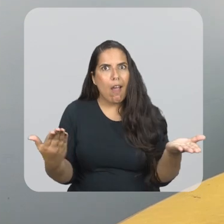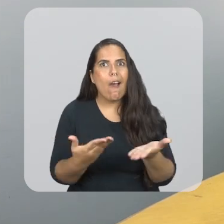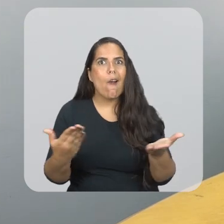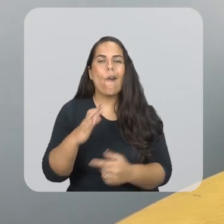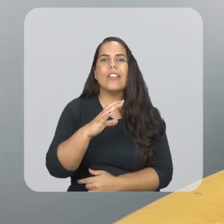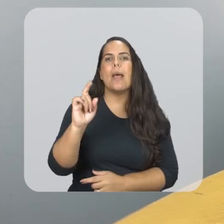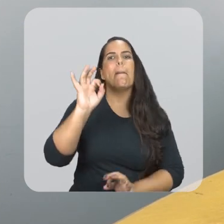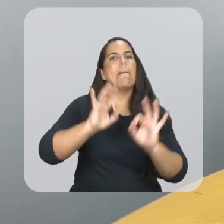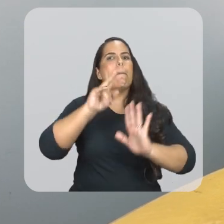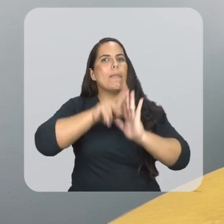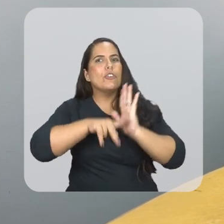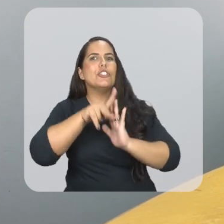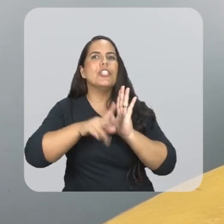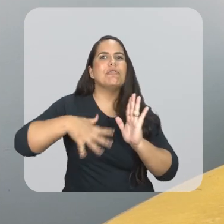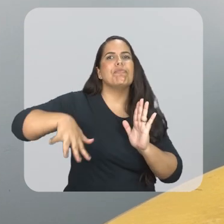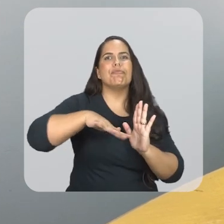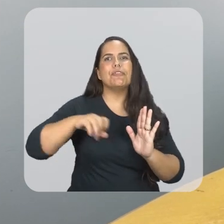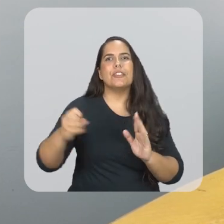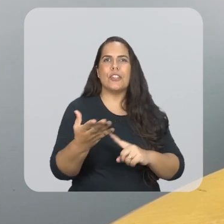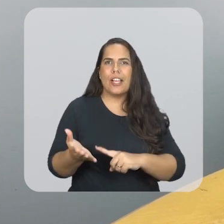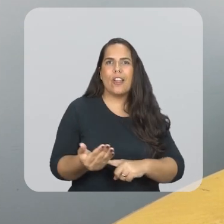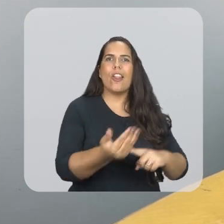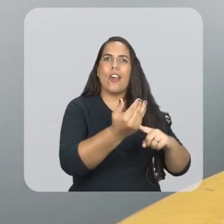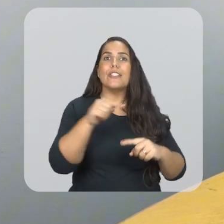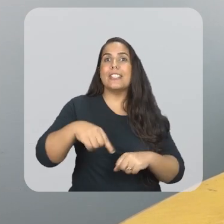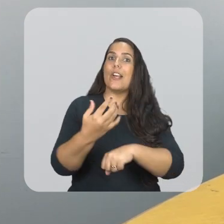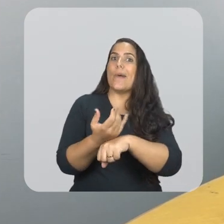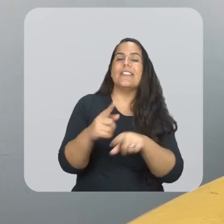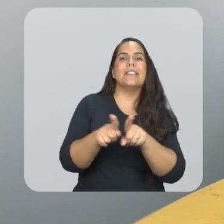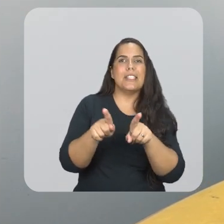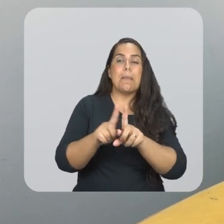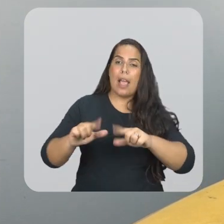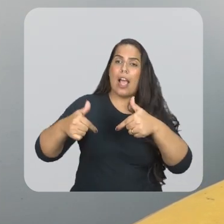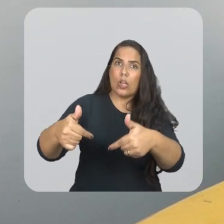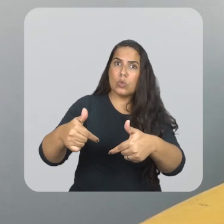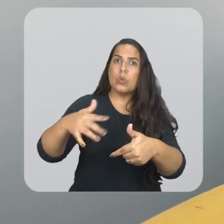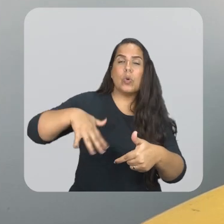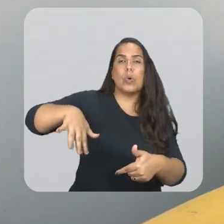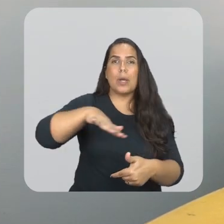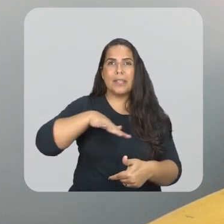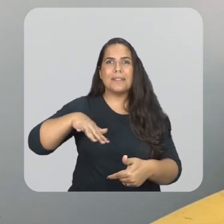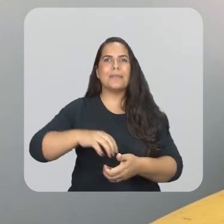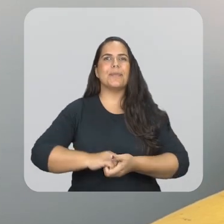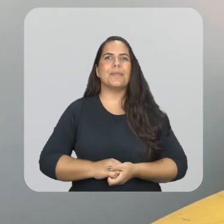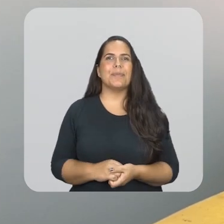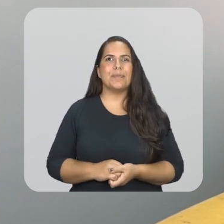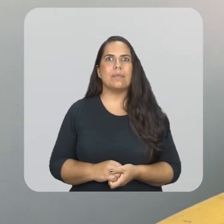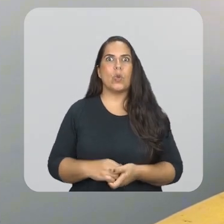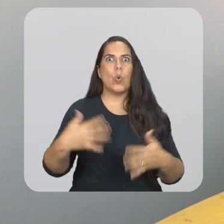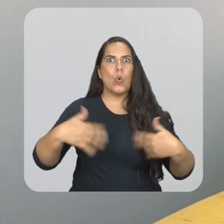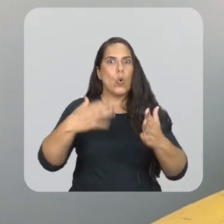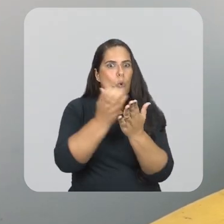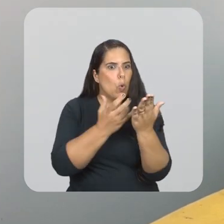2014, coordenando projetos de bioeconomia e inovação tecnológica na UERJ e também atua como assessora da FAPERJ. Com